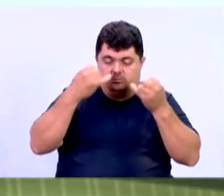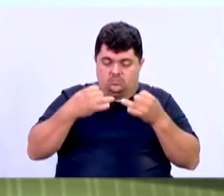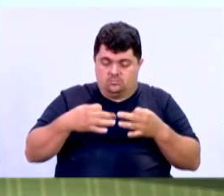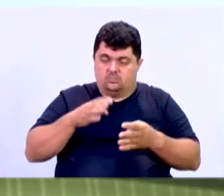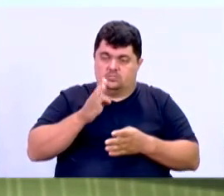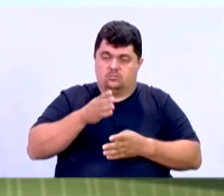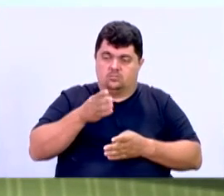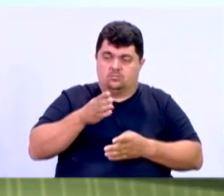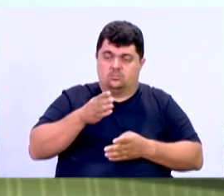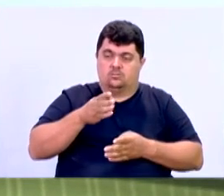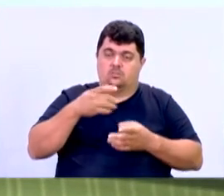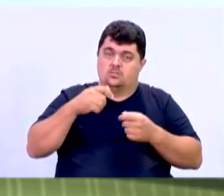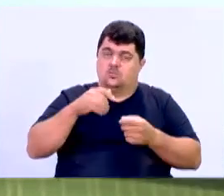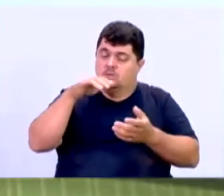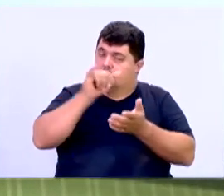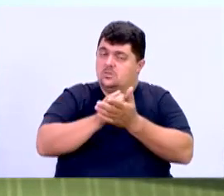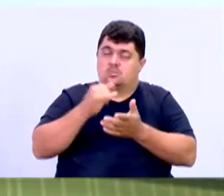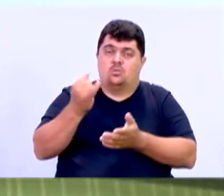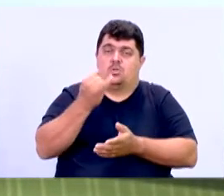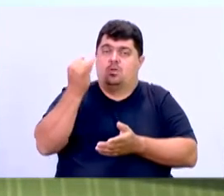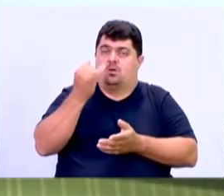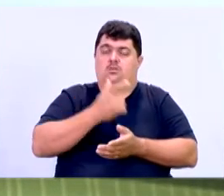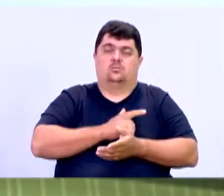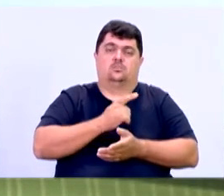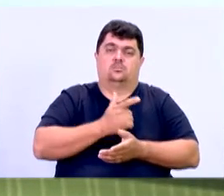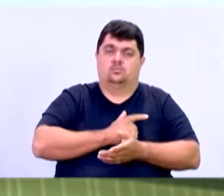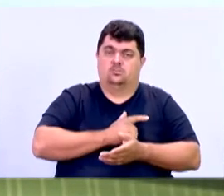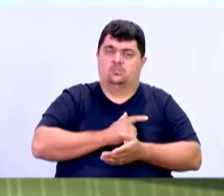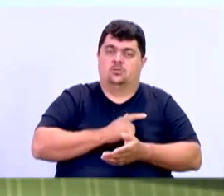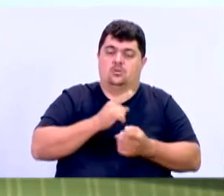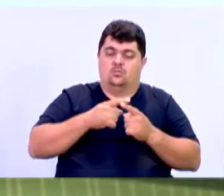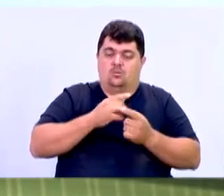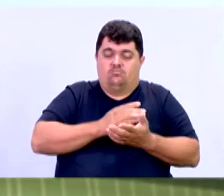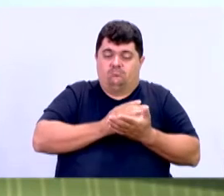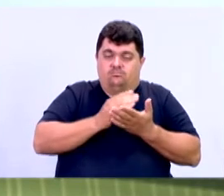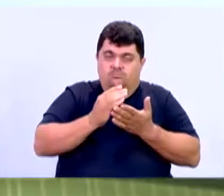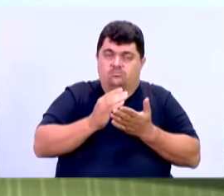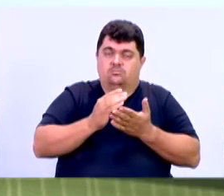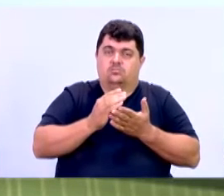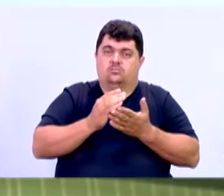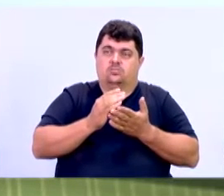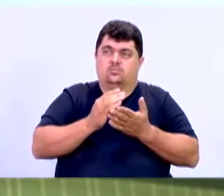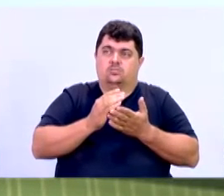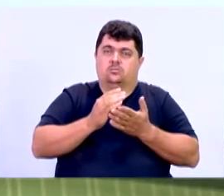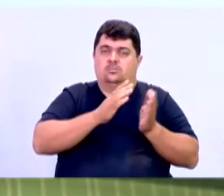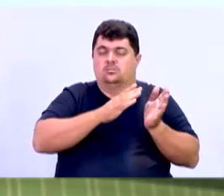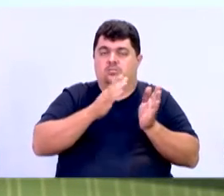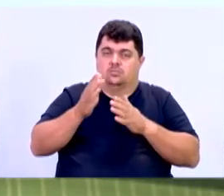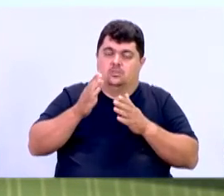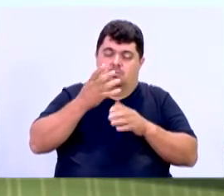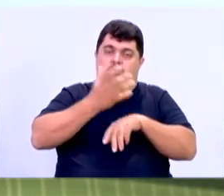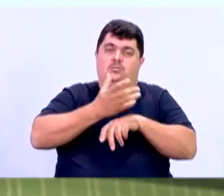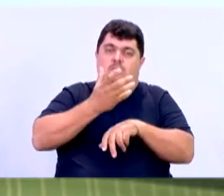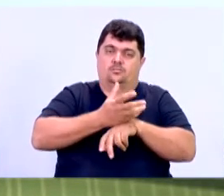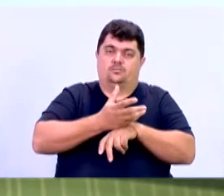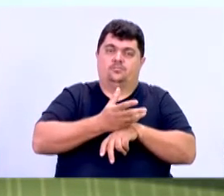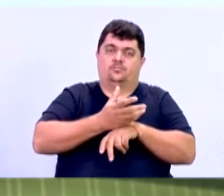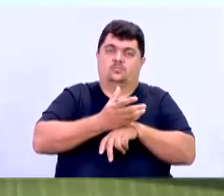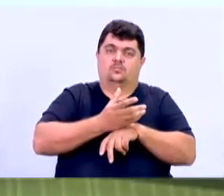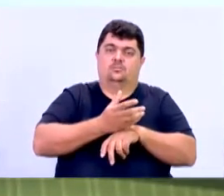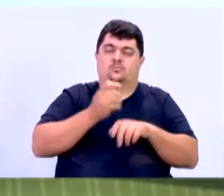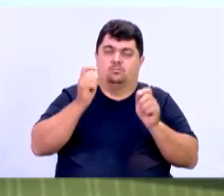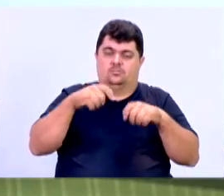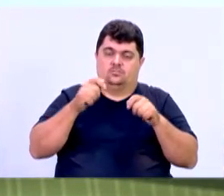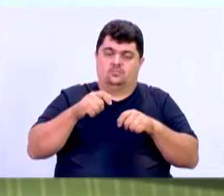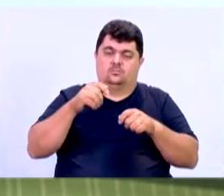presente na apostila. Então vocês precisam instalar todas essas ferramentas para começar a seguir a disciplina com essas